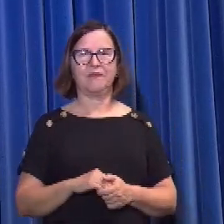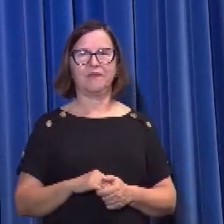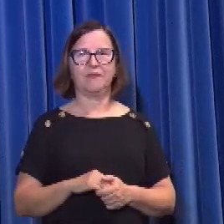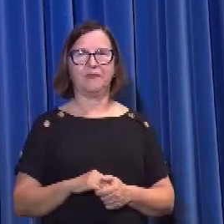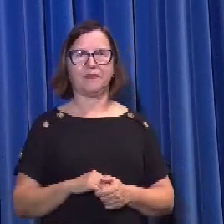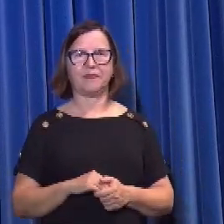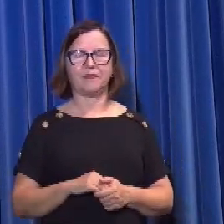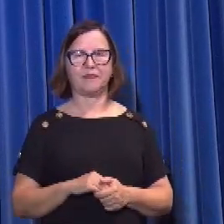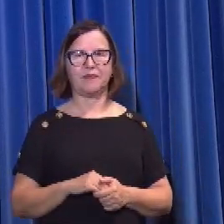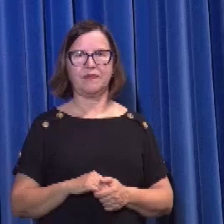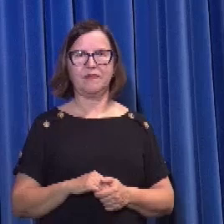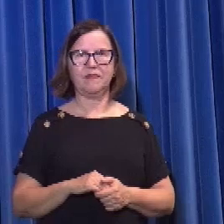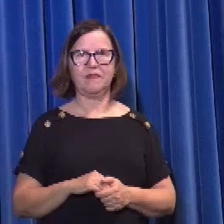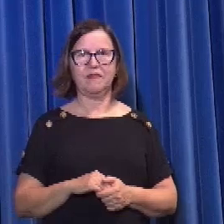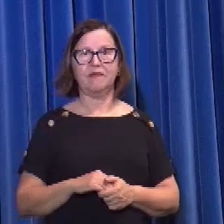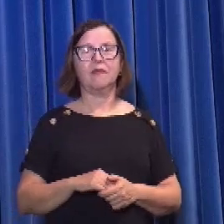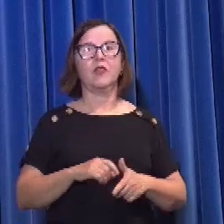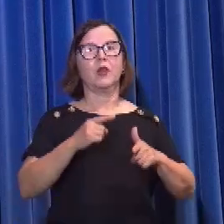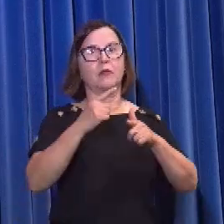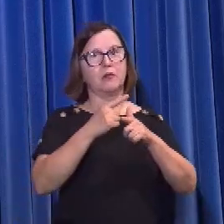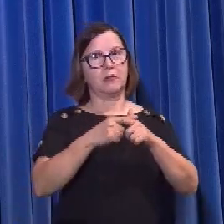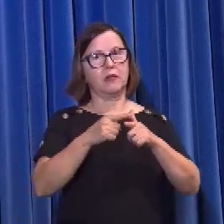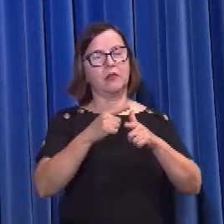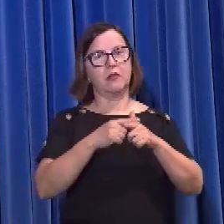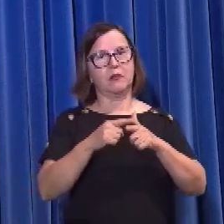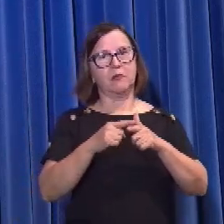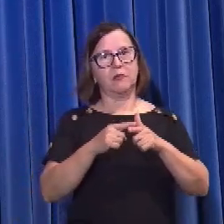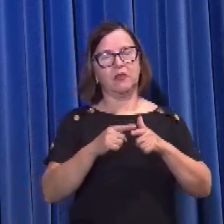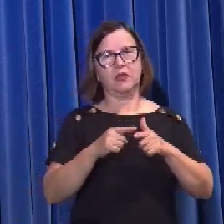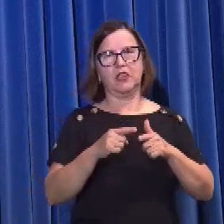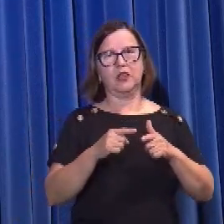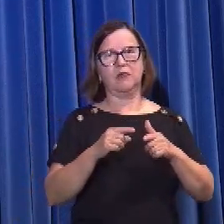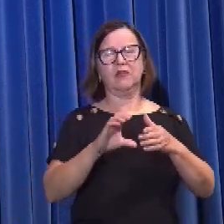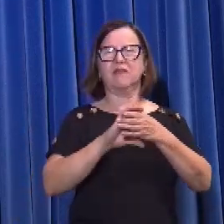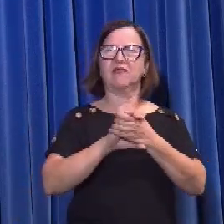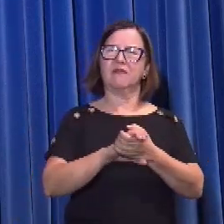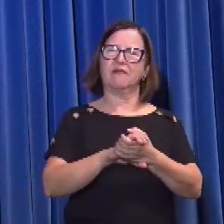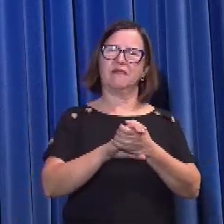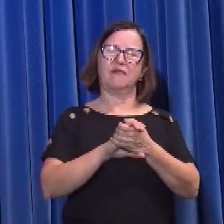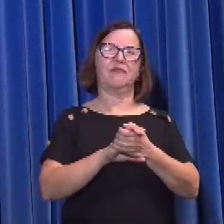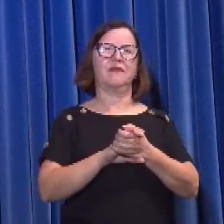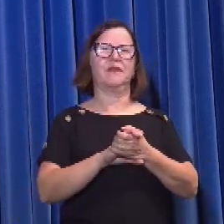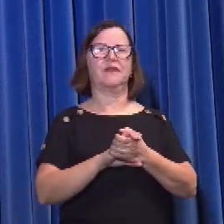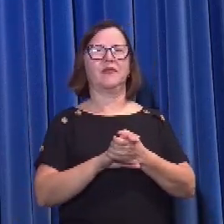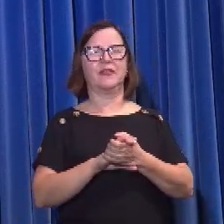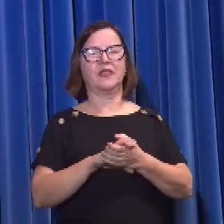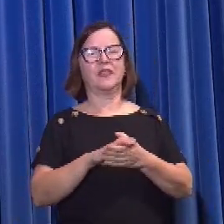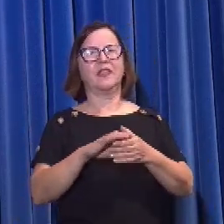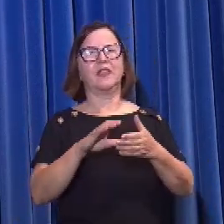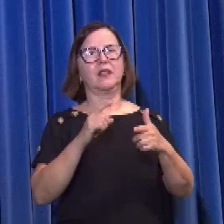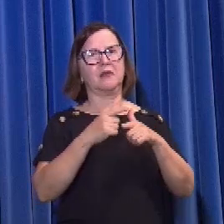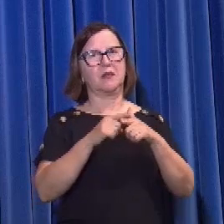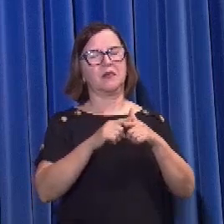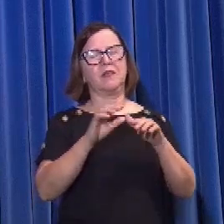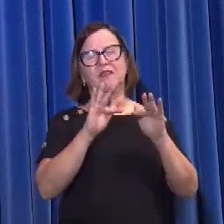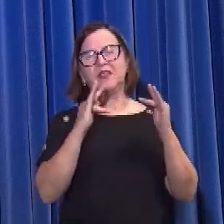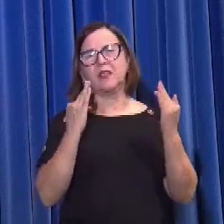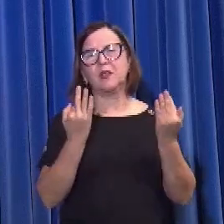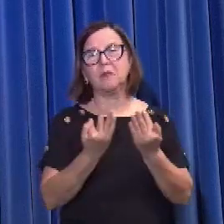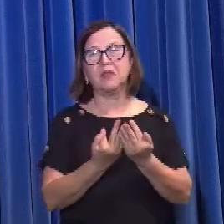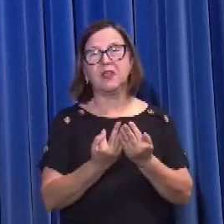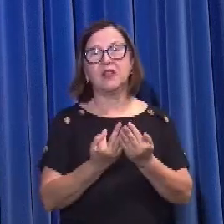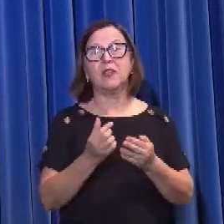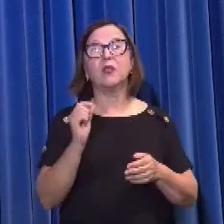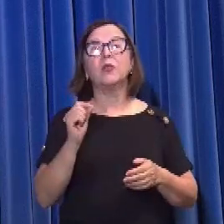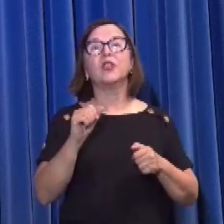problemas no relacionamento conjugal, na família. Como que você